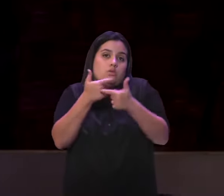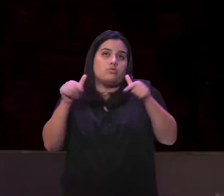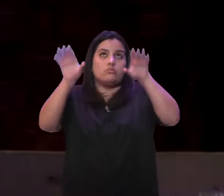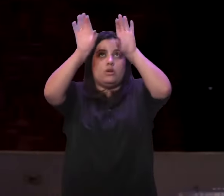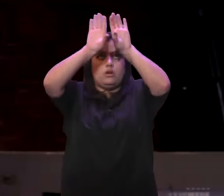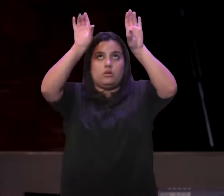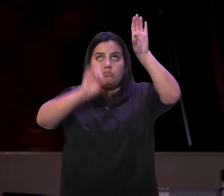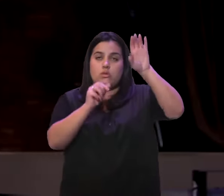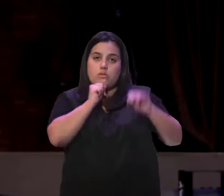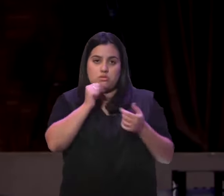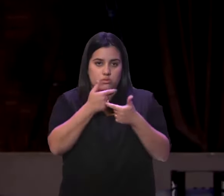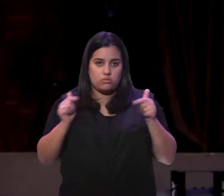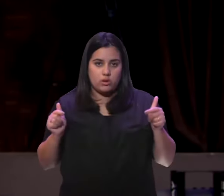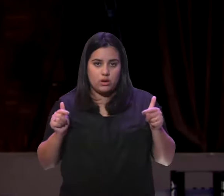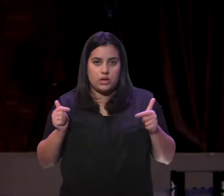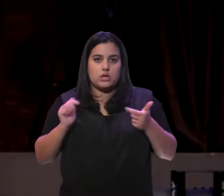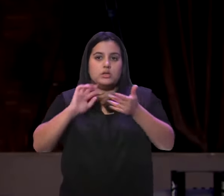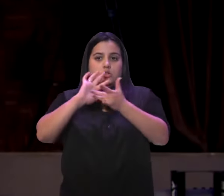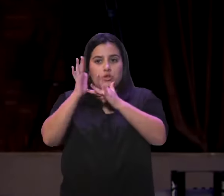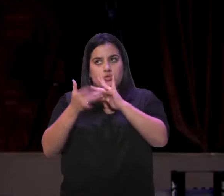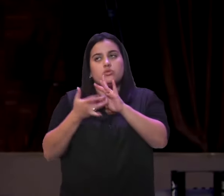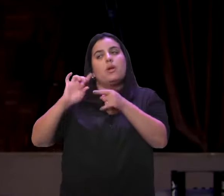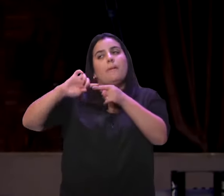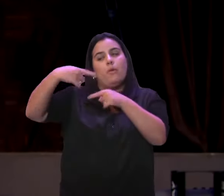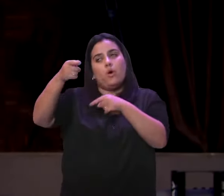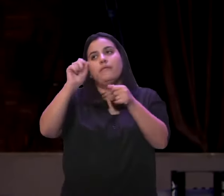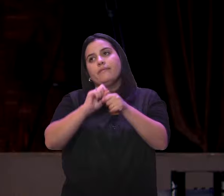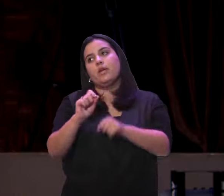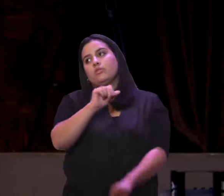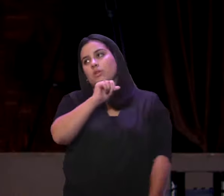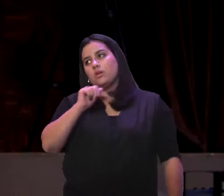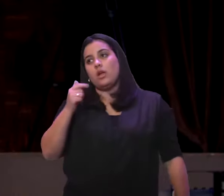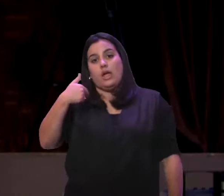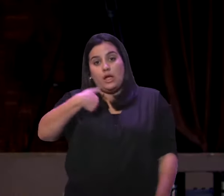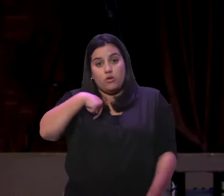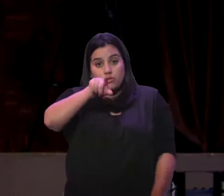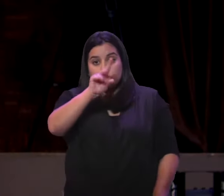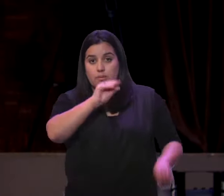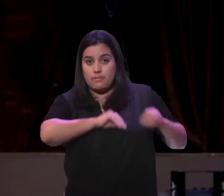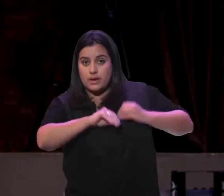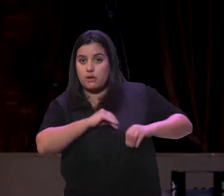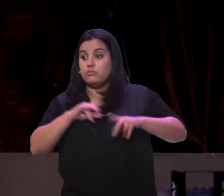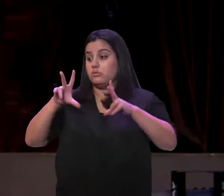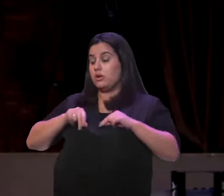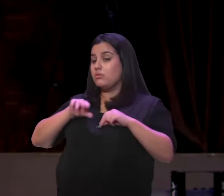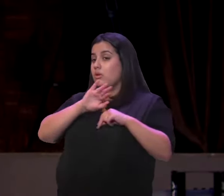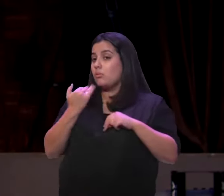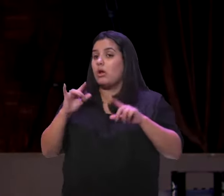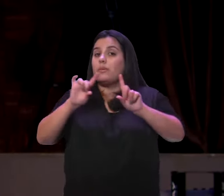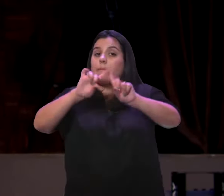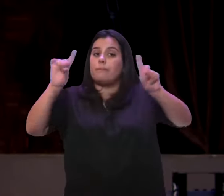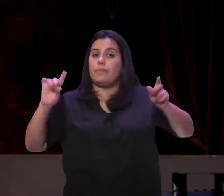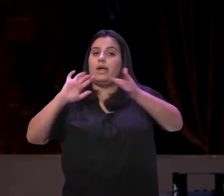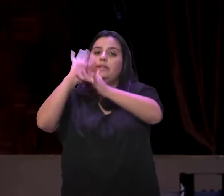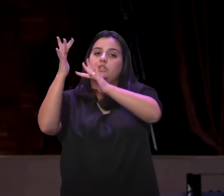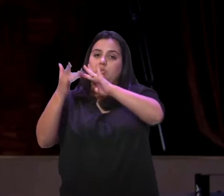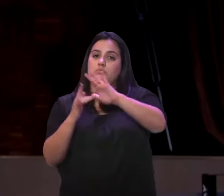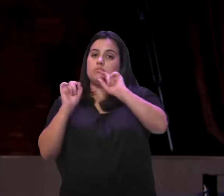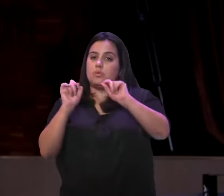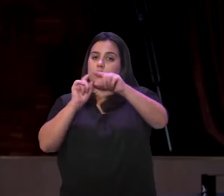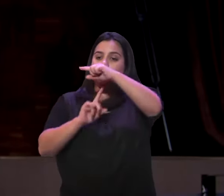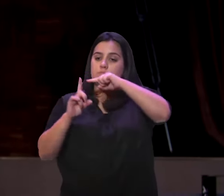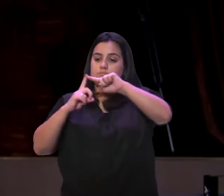fez o sacrifício de uma vez por todas. Eu e você pecamos e merecemos a morte. Jesus foi e sofreu a